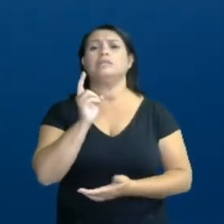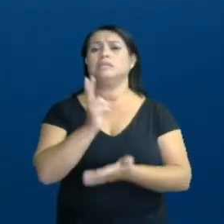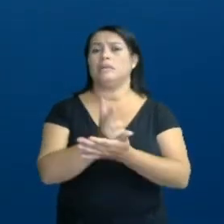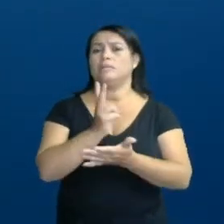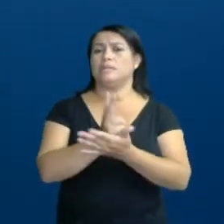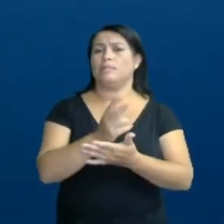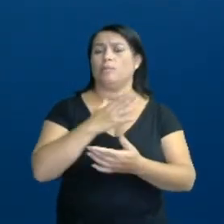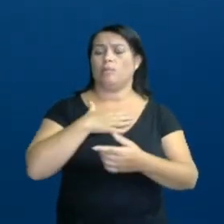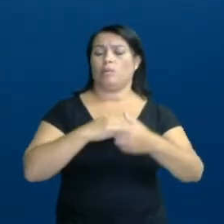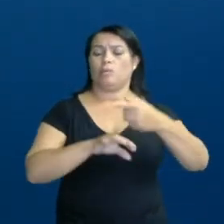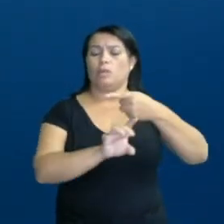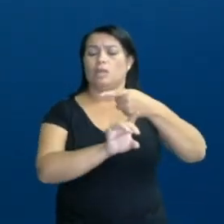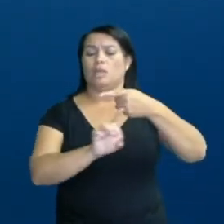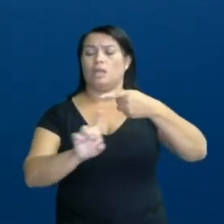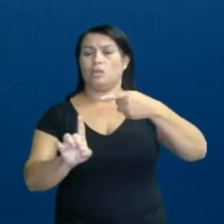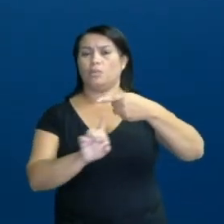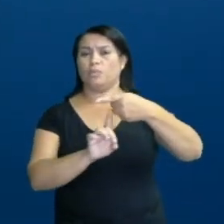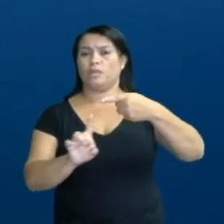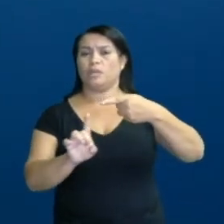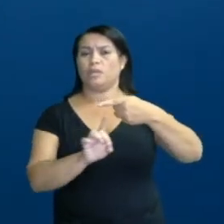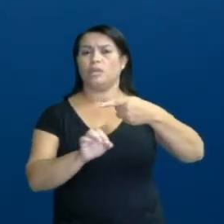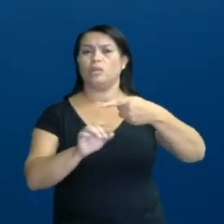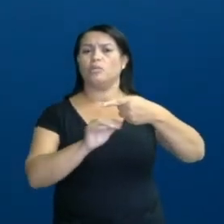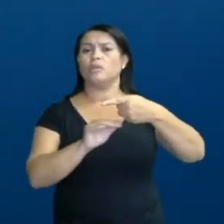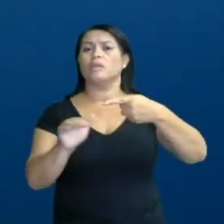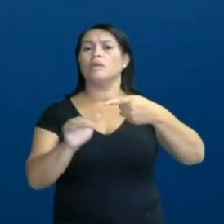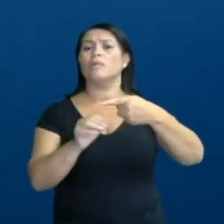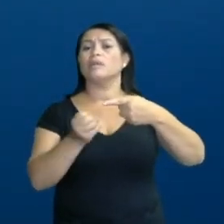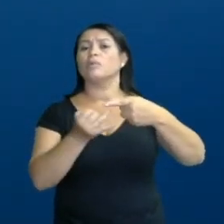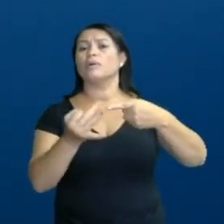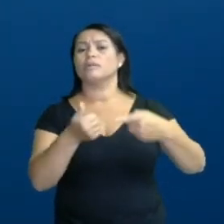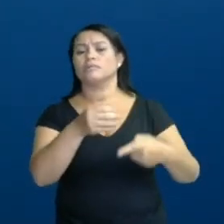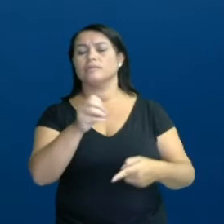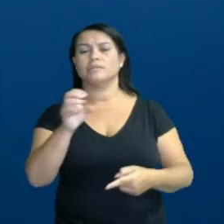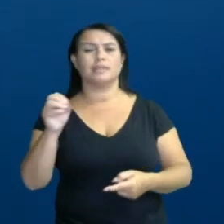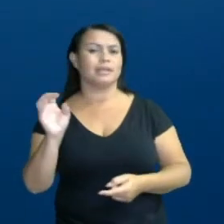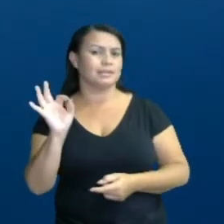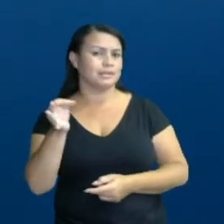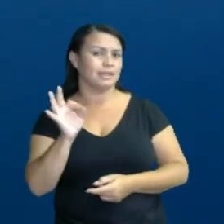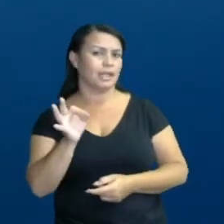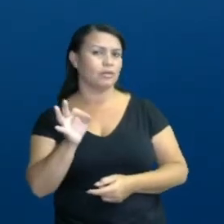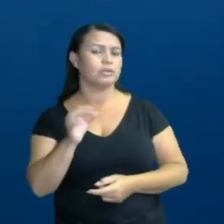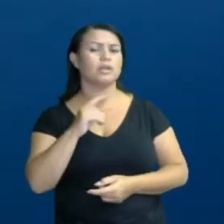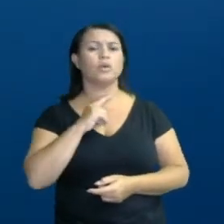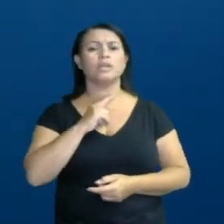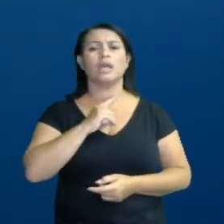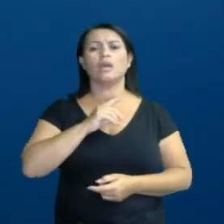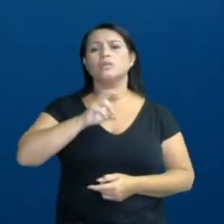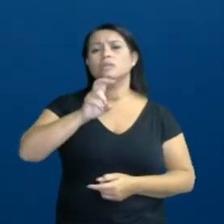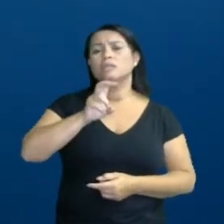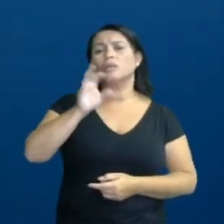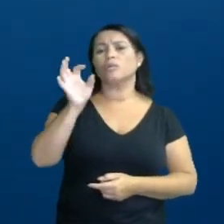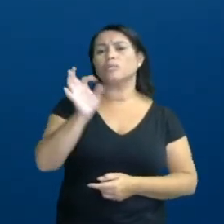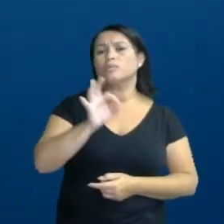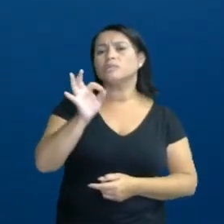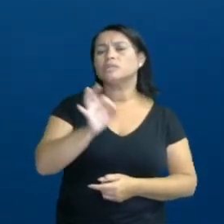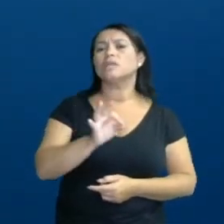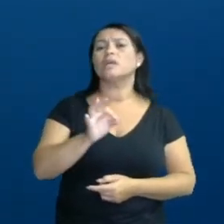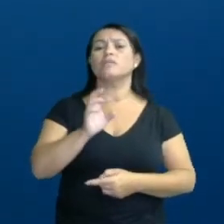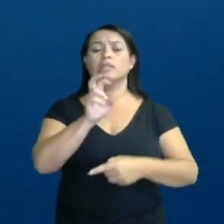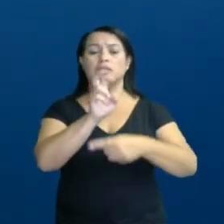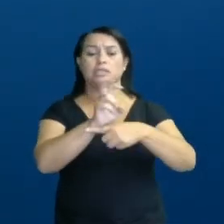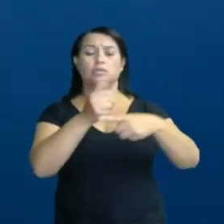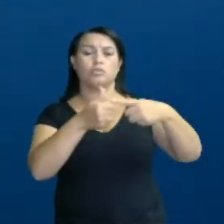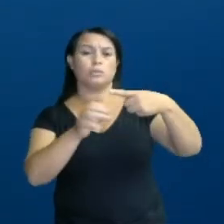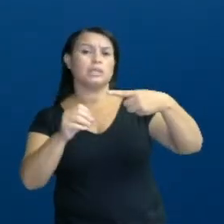o meu denominador vai ser na base 100, tá certo? Se eu tenho 5%, vai ser 5 sobre